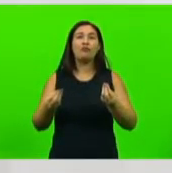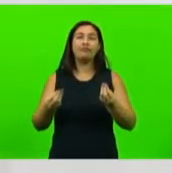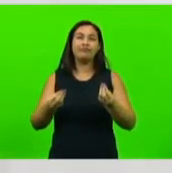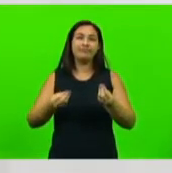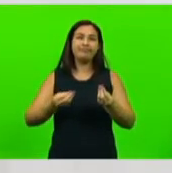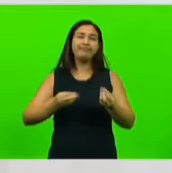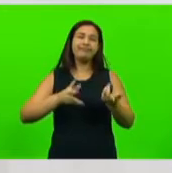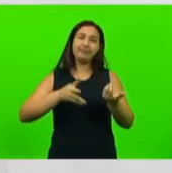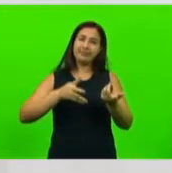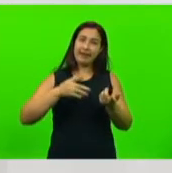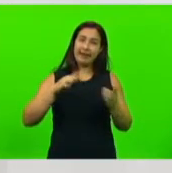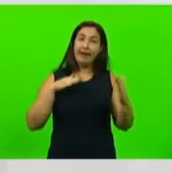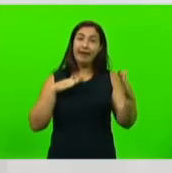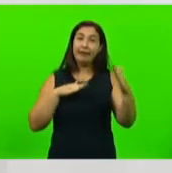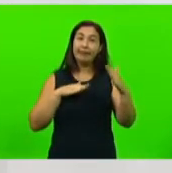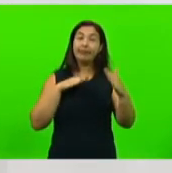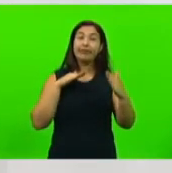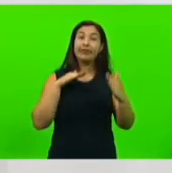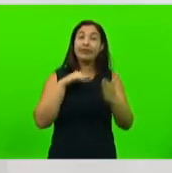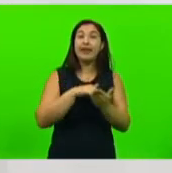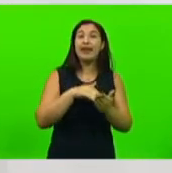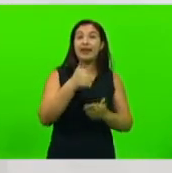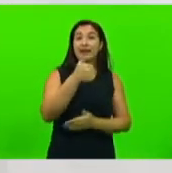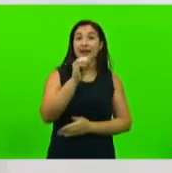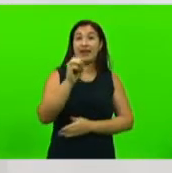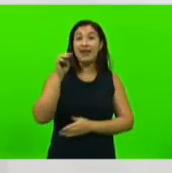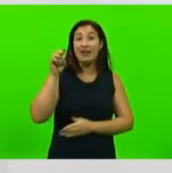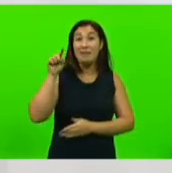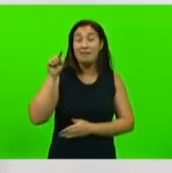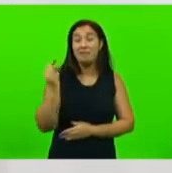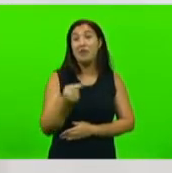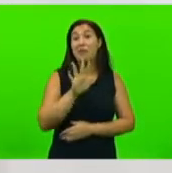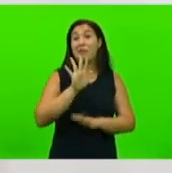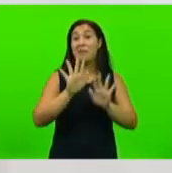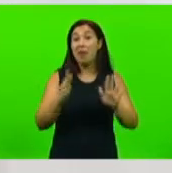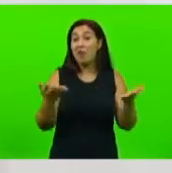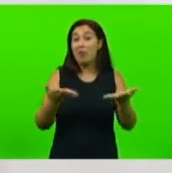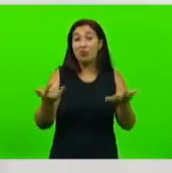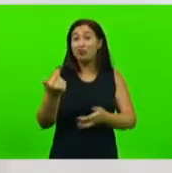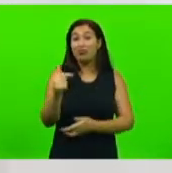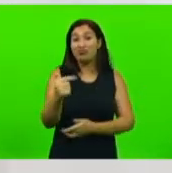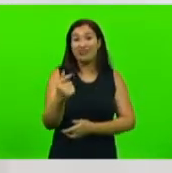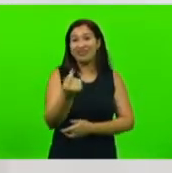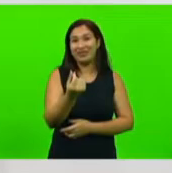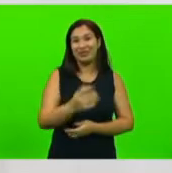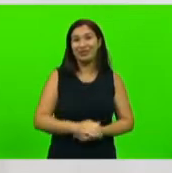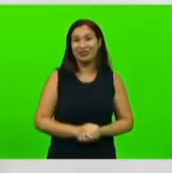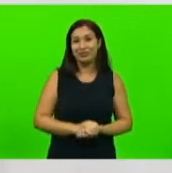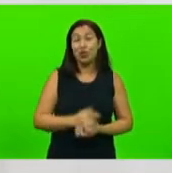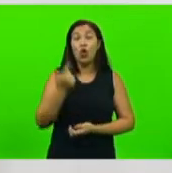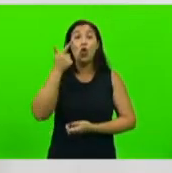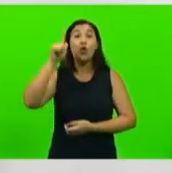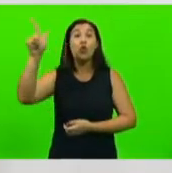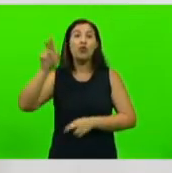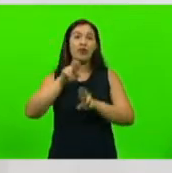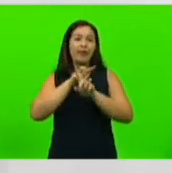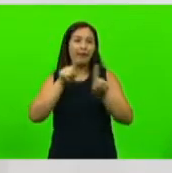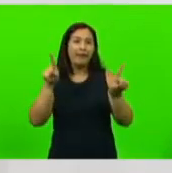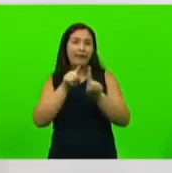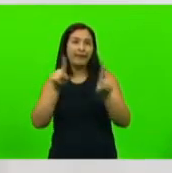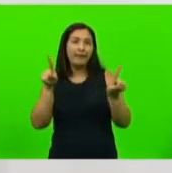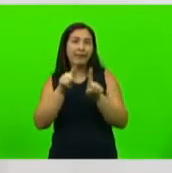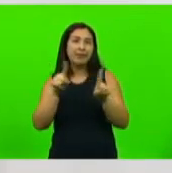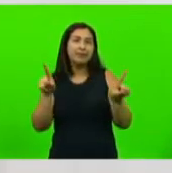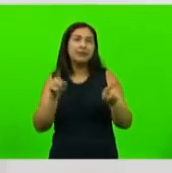de até 10 mil reais, só que hoje não há recursos para isso. E também tem uma reclamação, o deputado Maurício, o